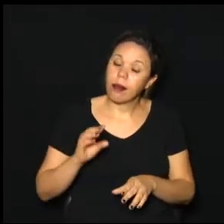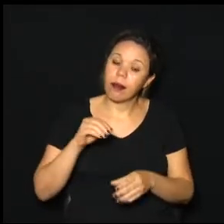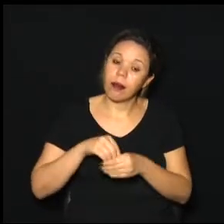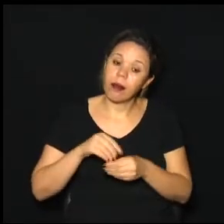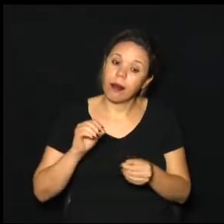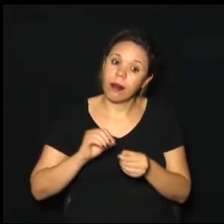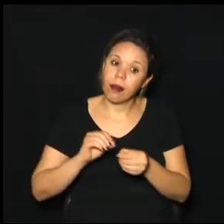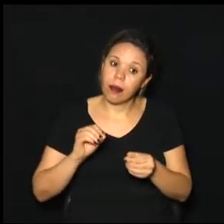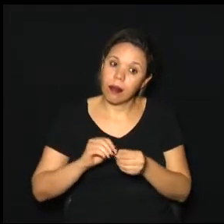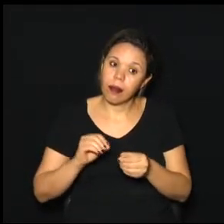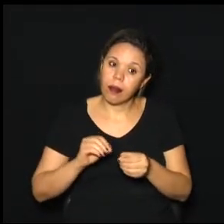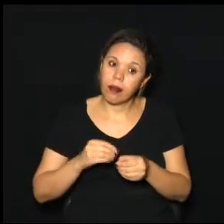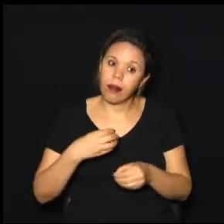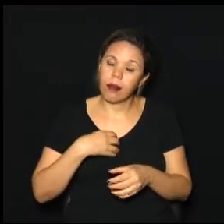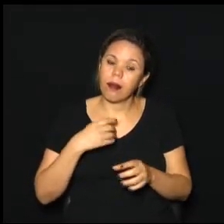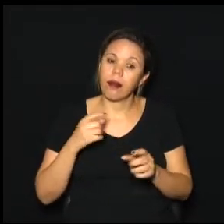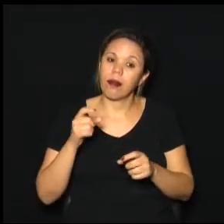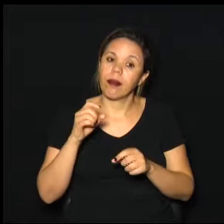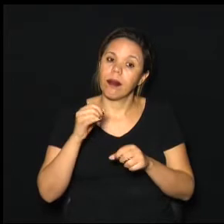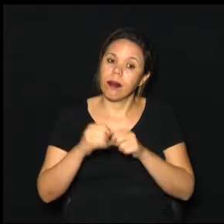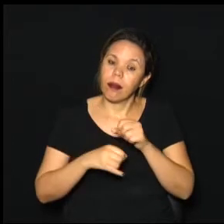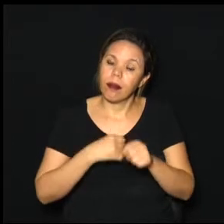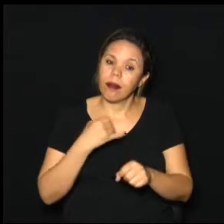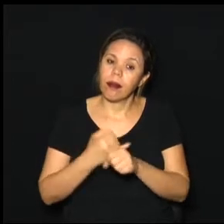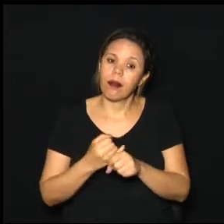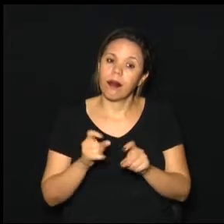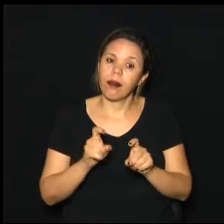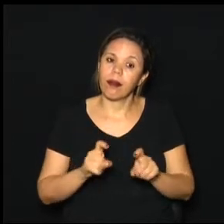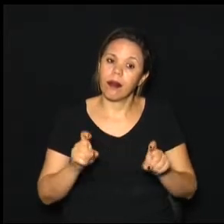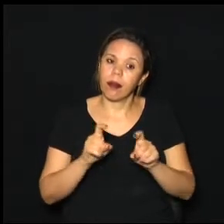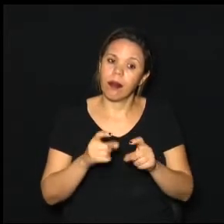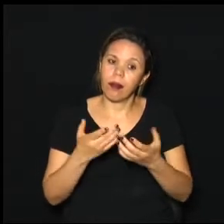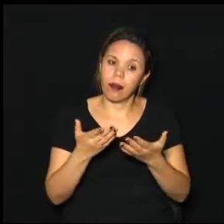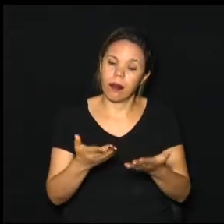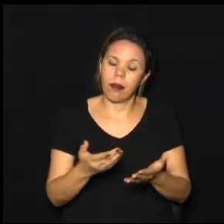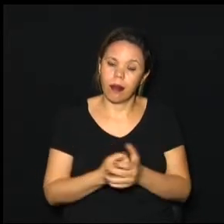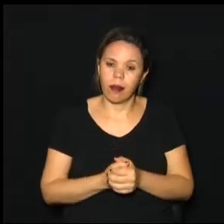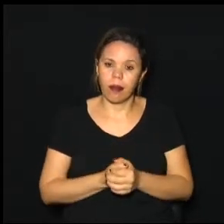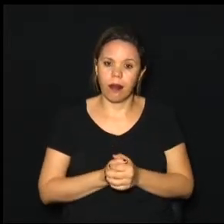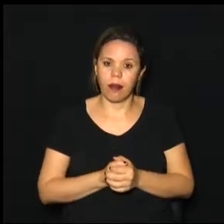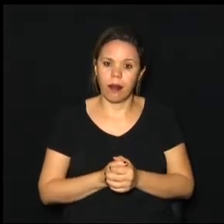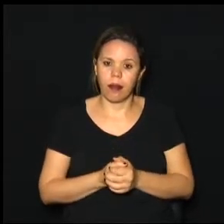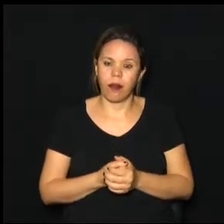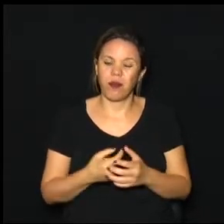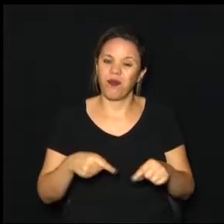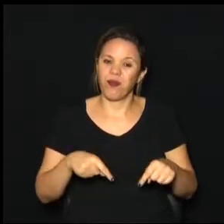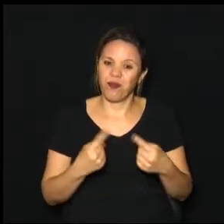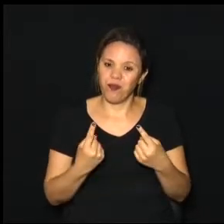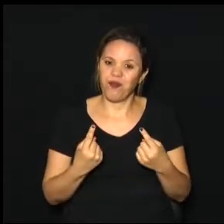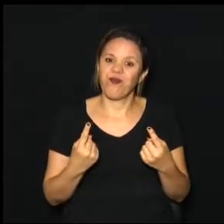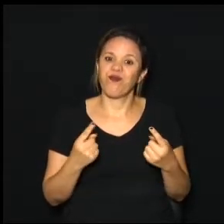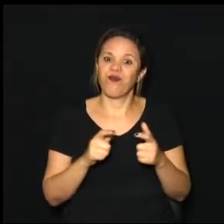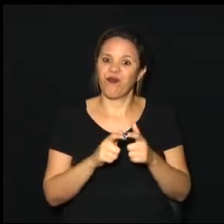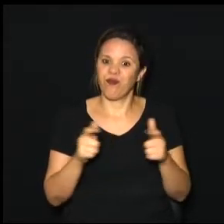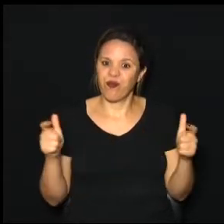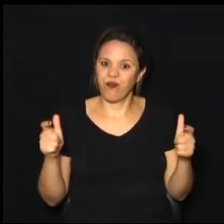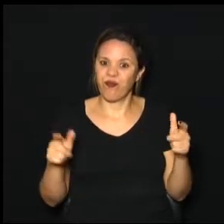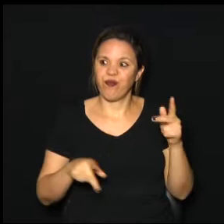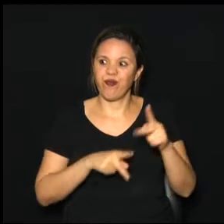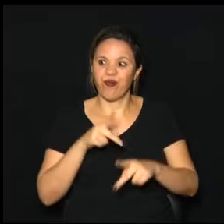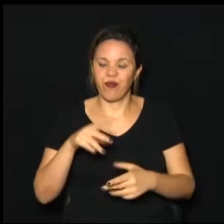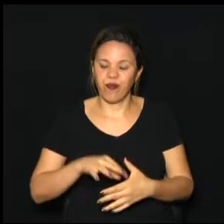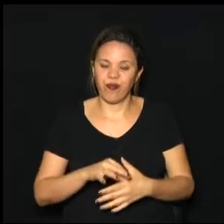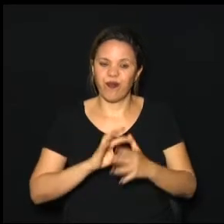feitas de forma virtual. Então, está aí um desafio muito grande para os dirigentes